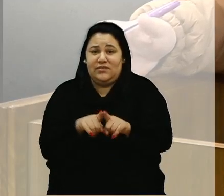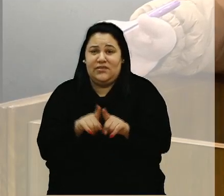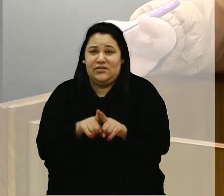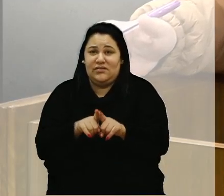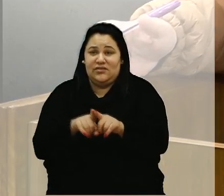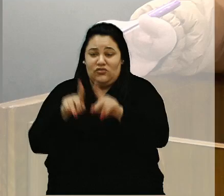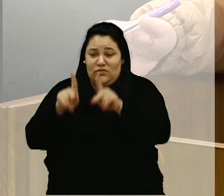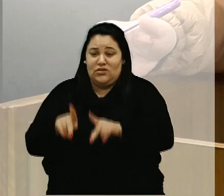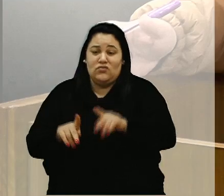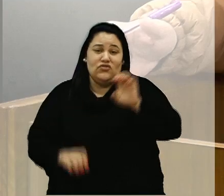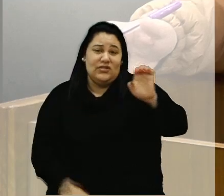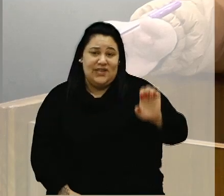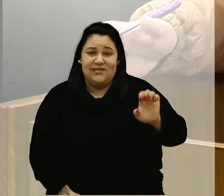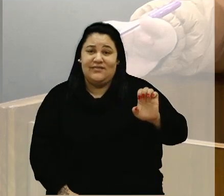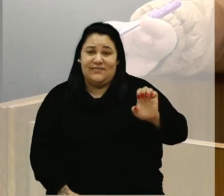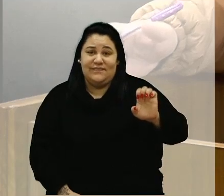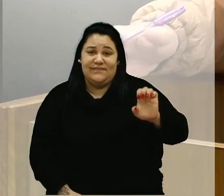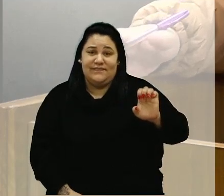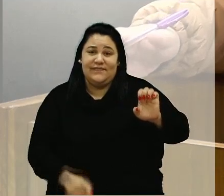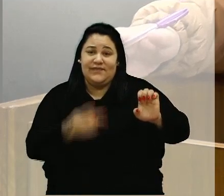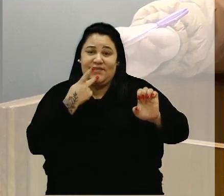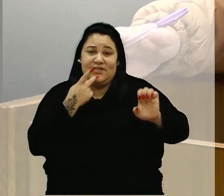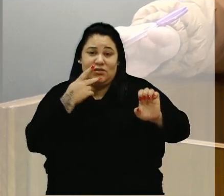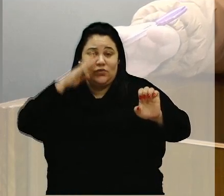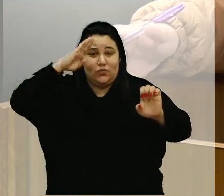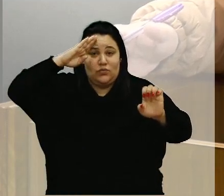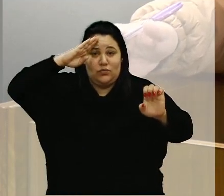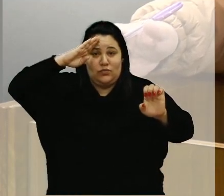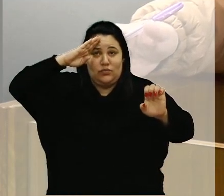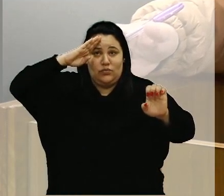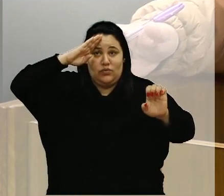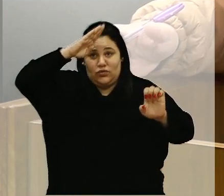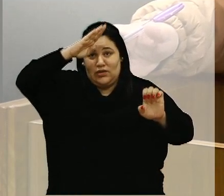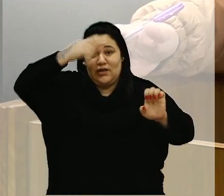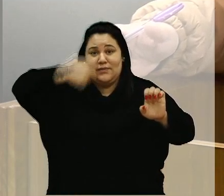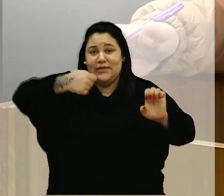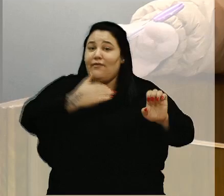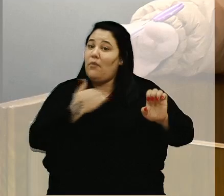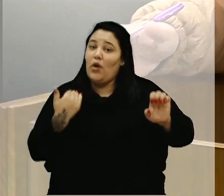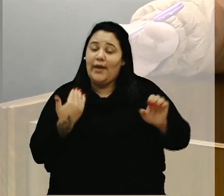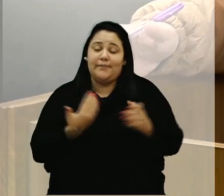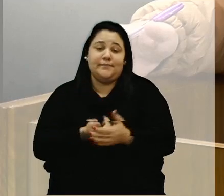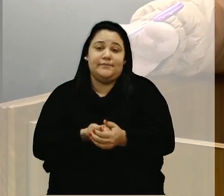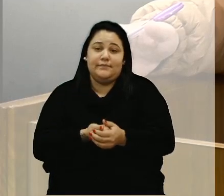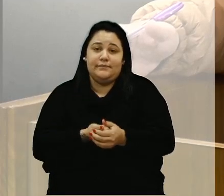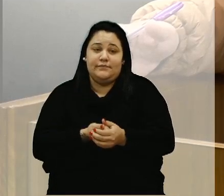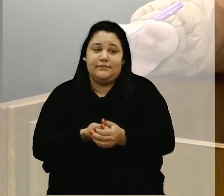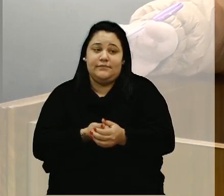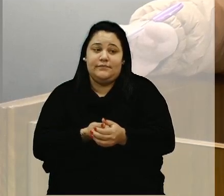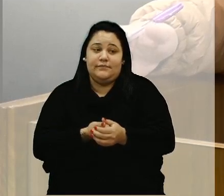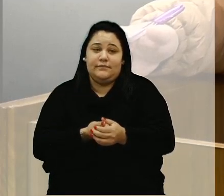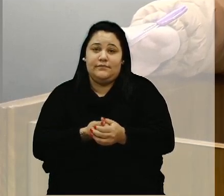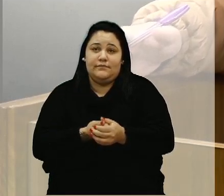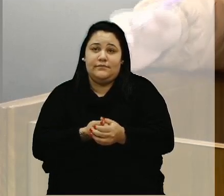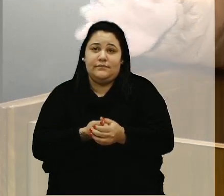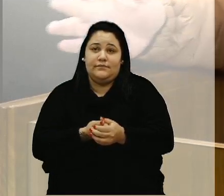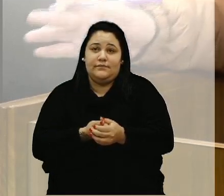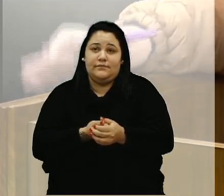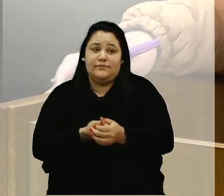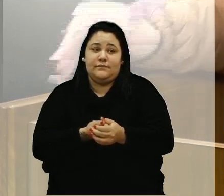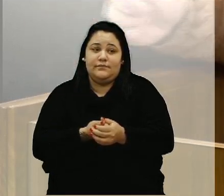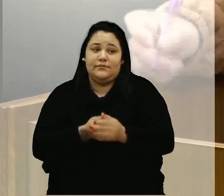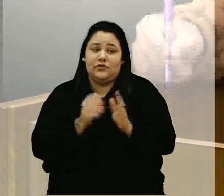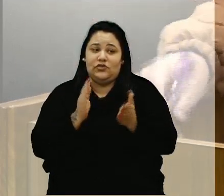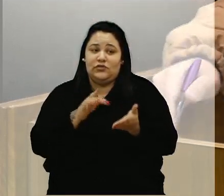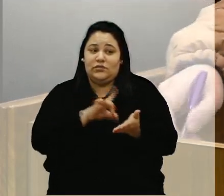de esquerda, dizendo que o Bolsonaro tinha que ser morrido, tinha que ser morto, que já que não tem o paredão, então que seja